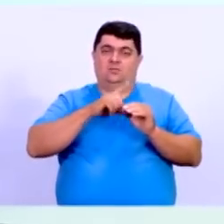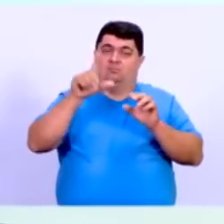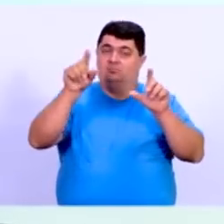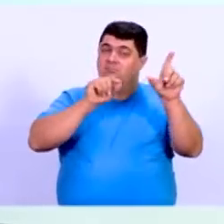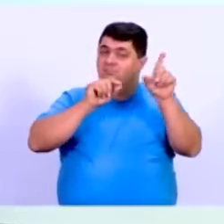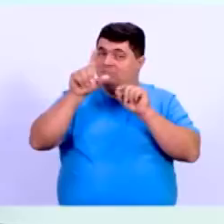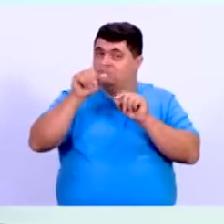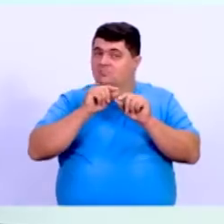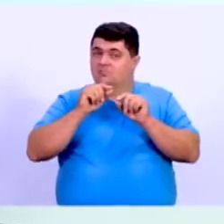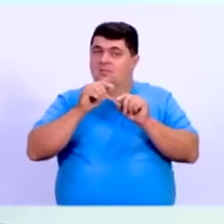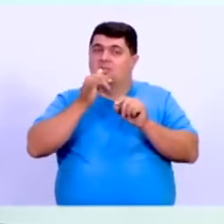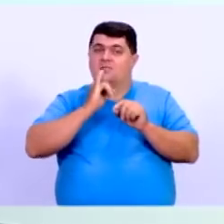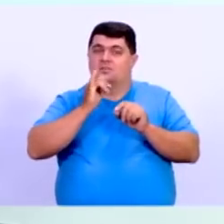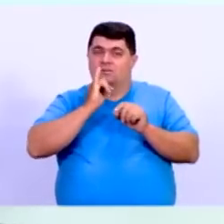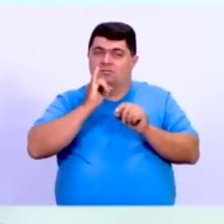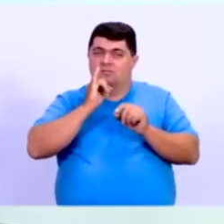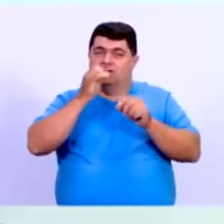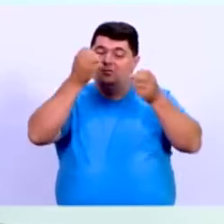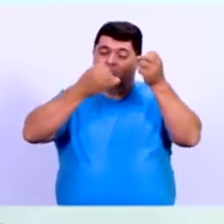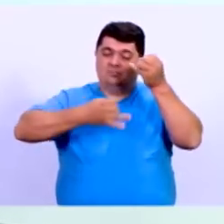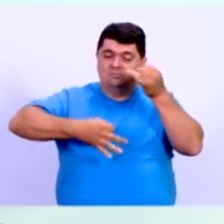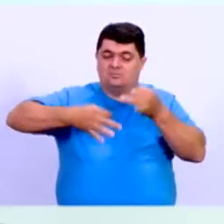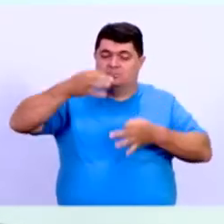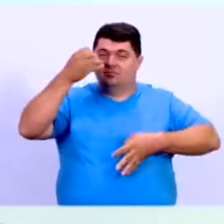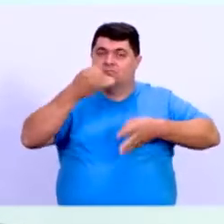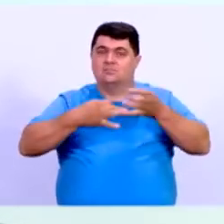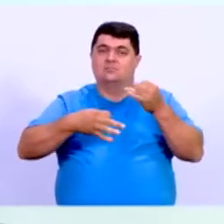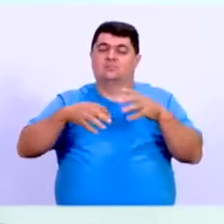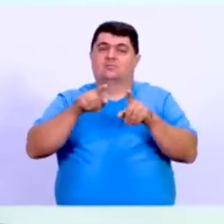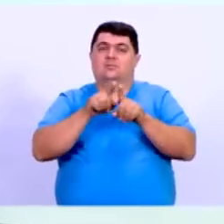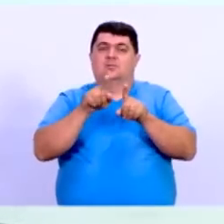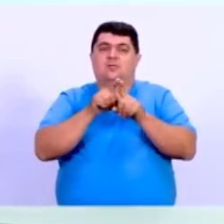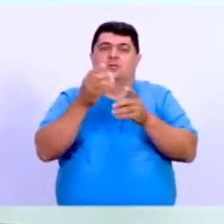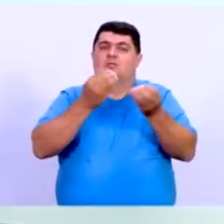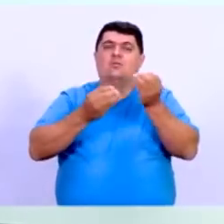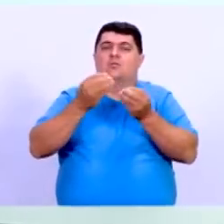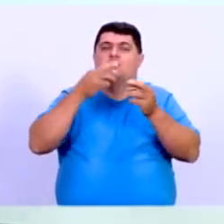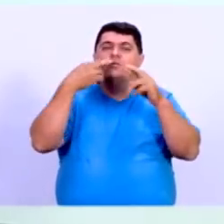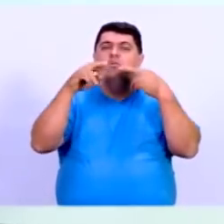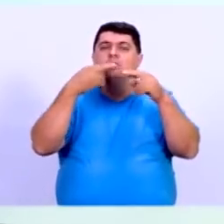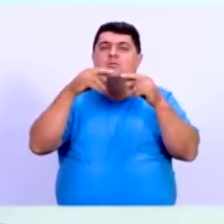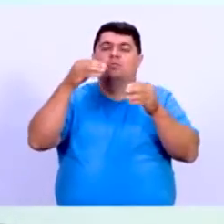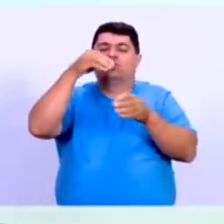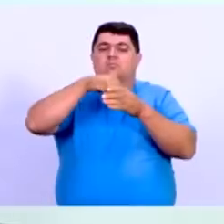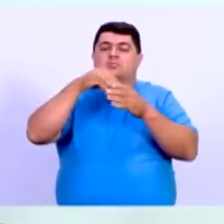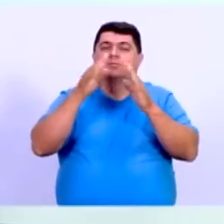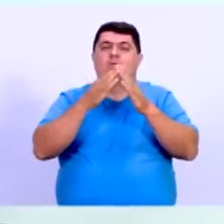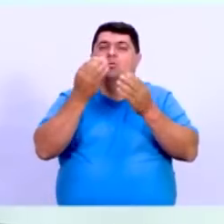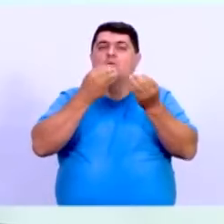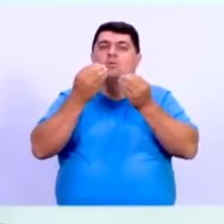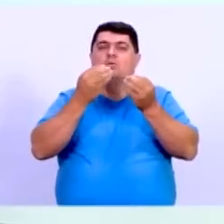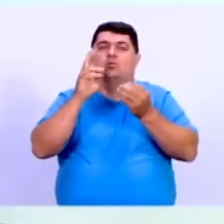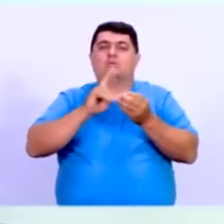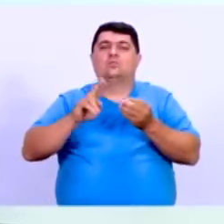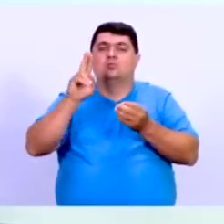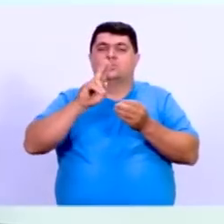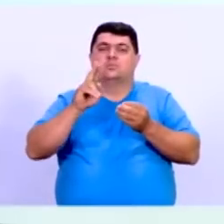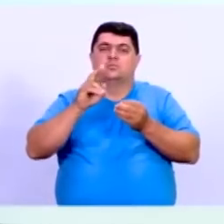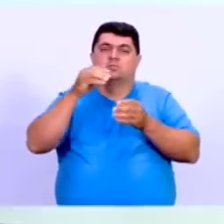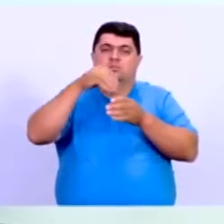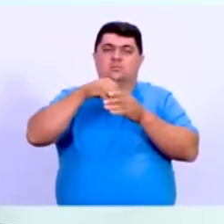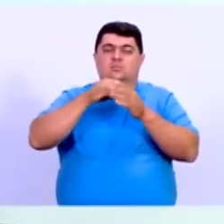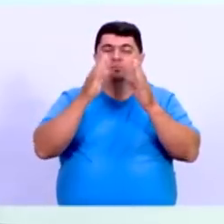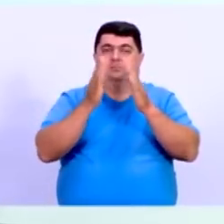né, dar o exemplo, tinha que pegar e explicar, né, pessoal? Como é que seria essa rede de computador e como é que funcionaria ela nesse